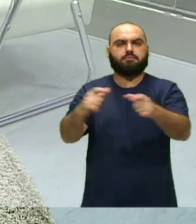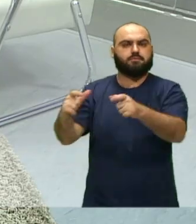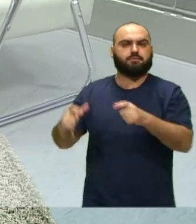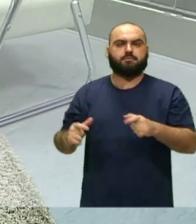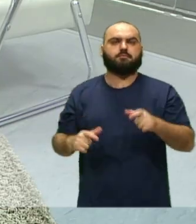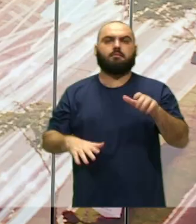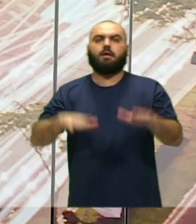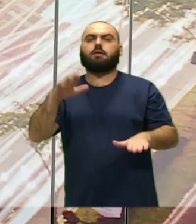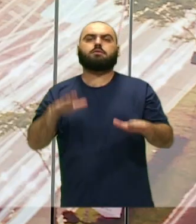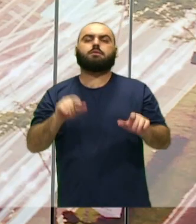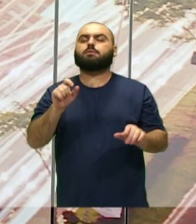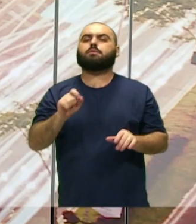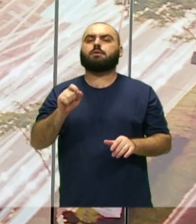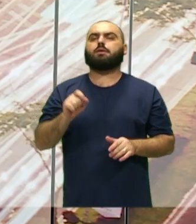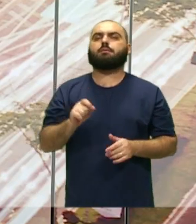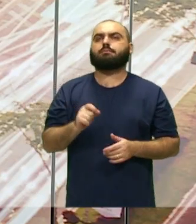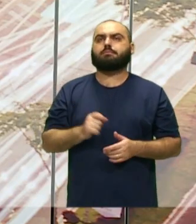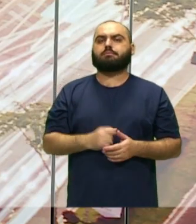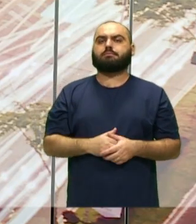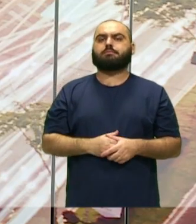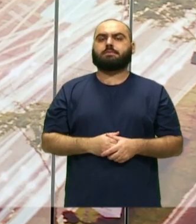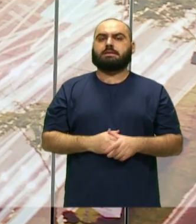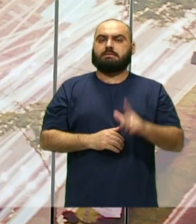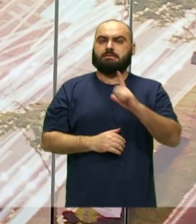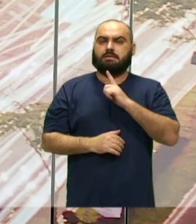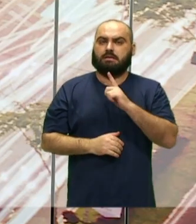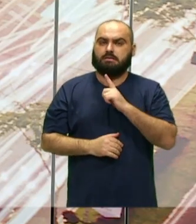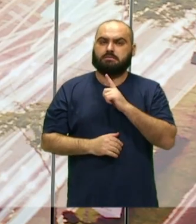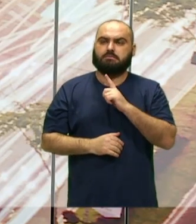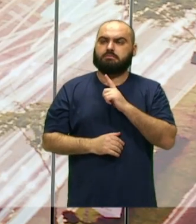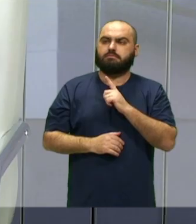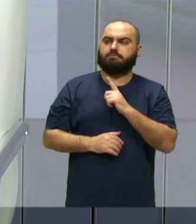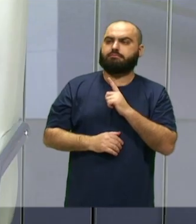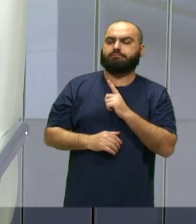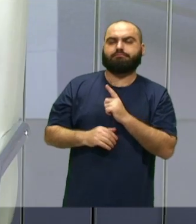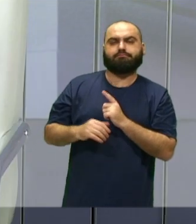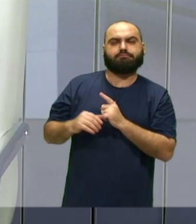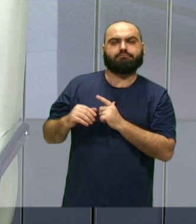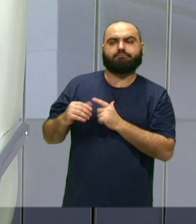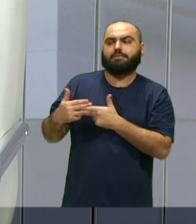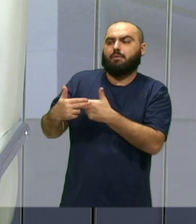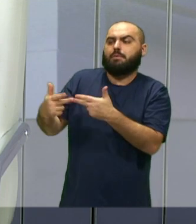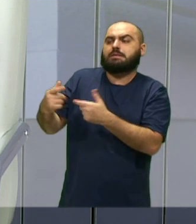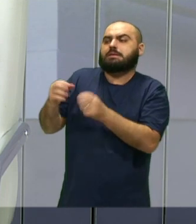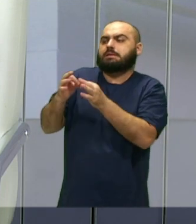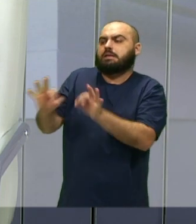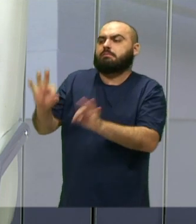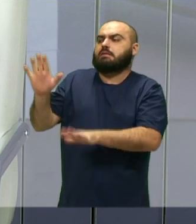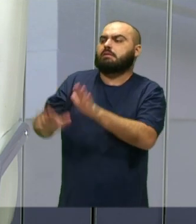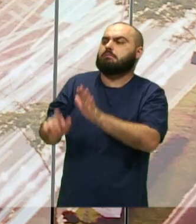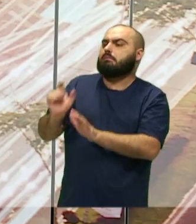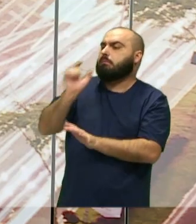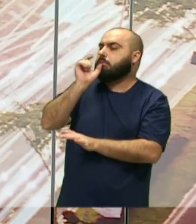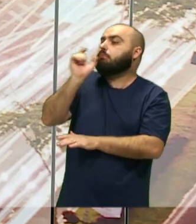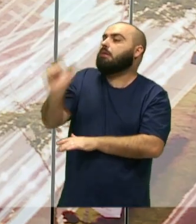às vezes há gestos que parecem simples e apenas gestos de elogio, um carinho, mas que pode se